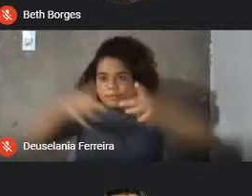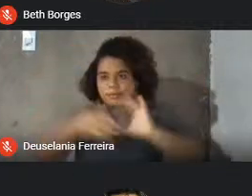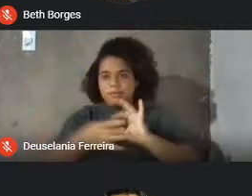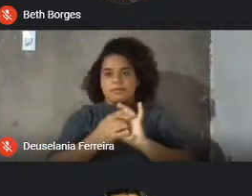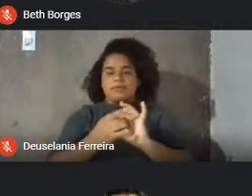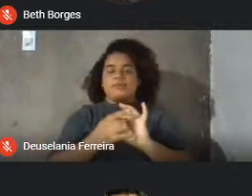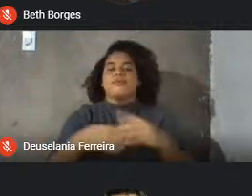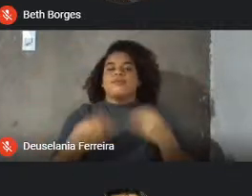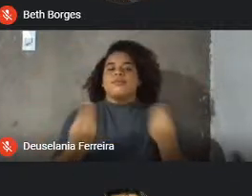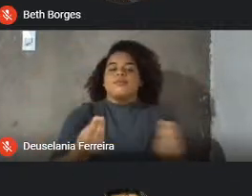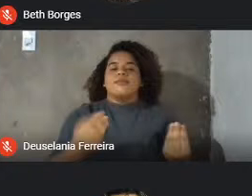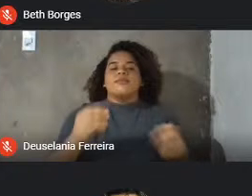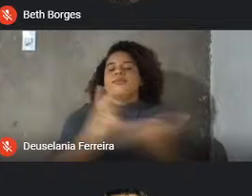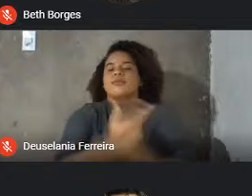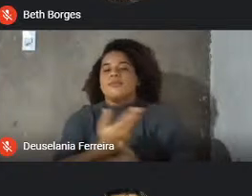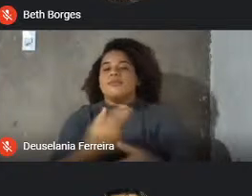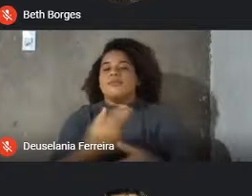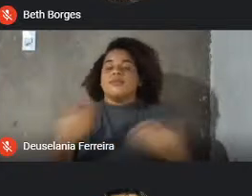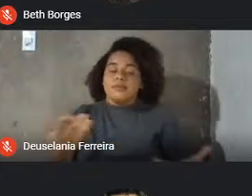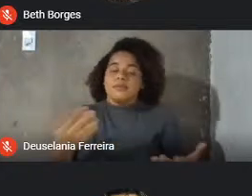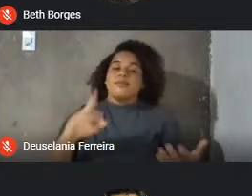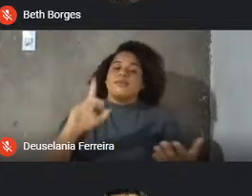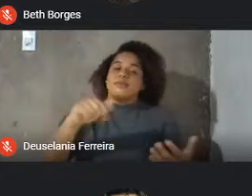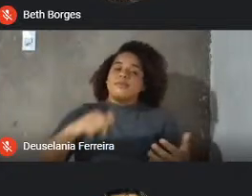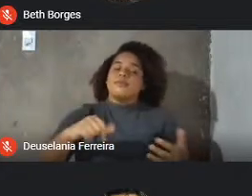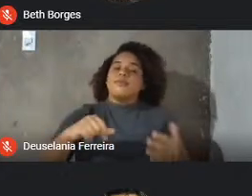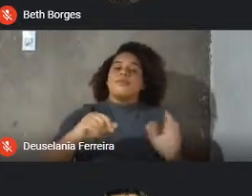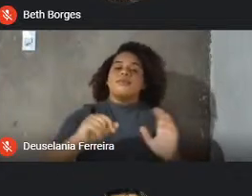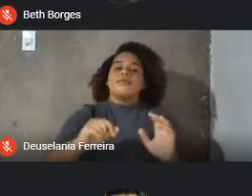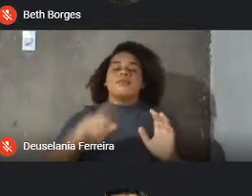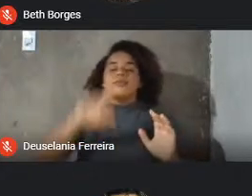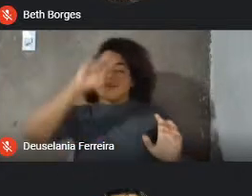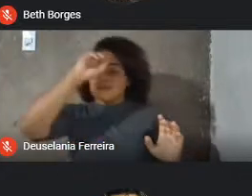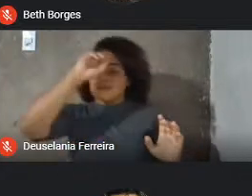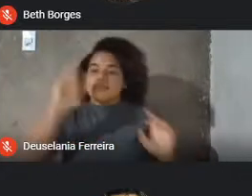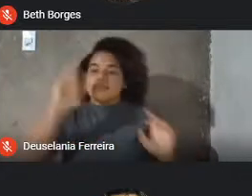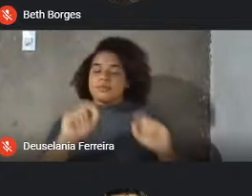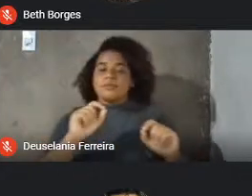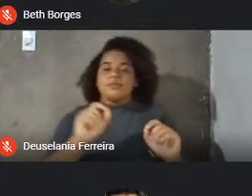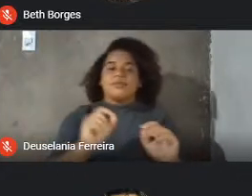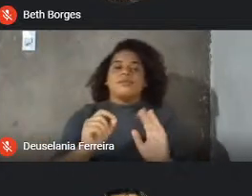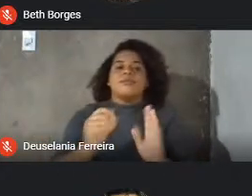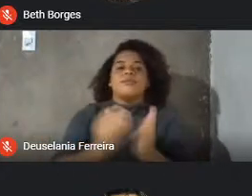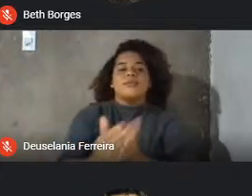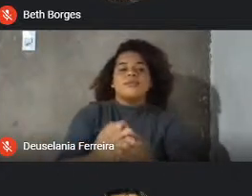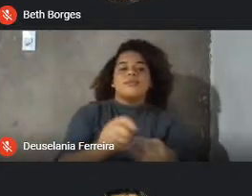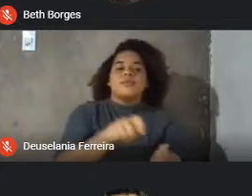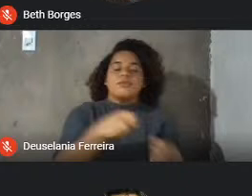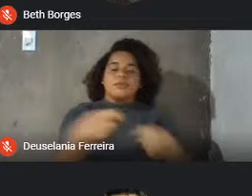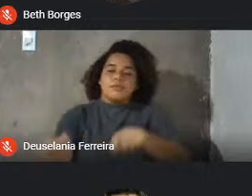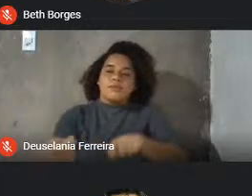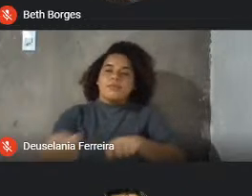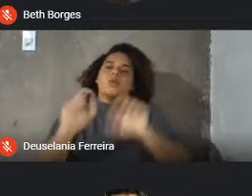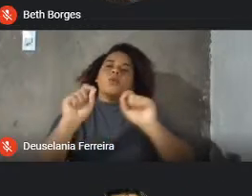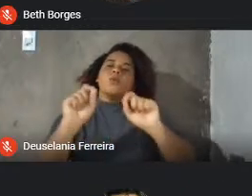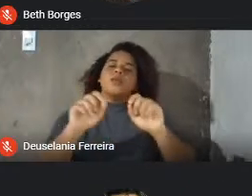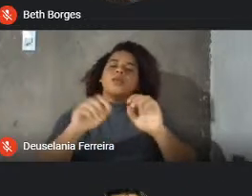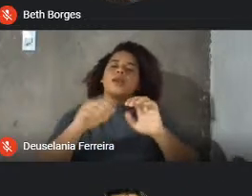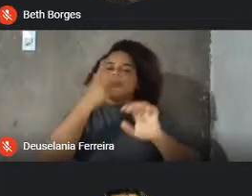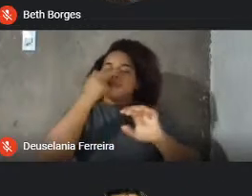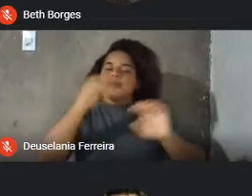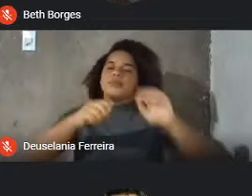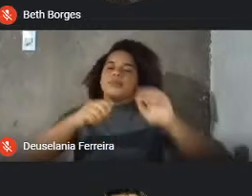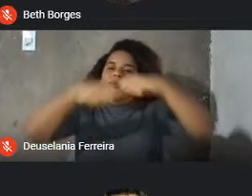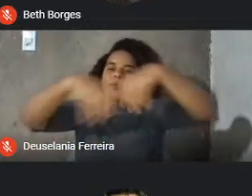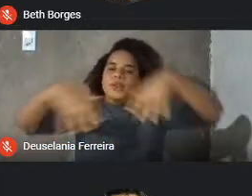né? Então, ela parte do pressuposto de um esquema inicial desadaptativo. O que seria um esquema inicial desadaptativo?